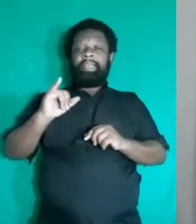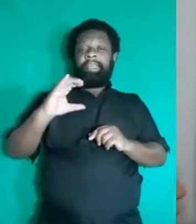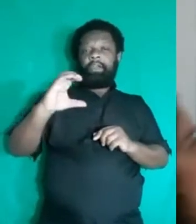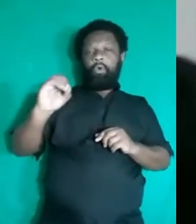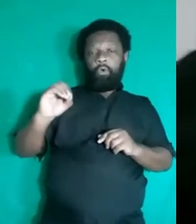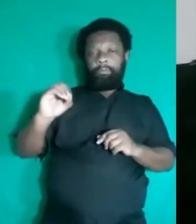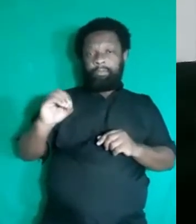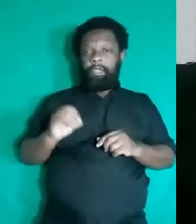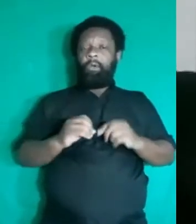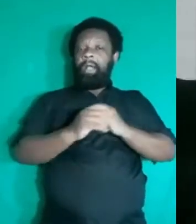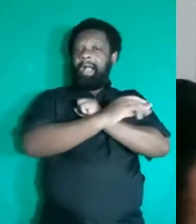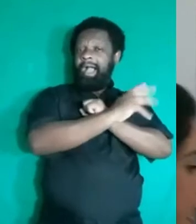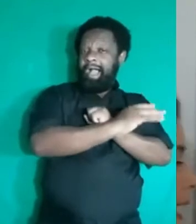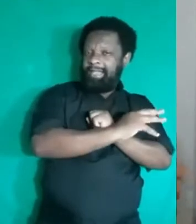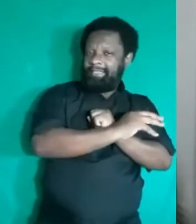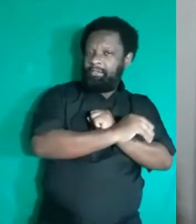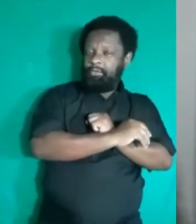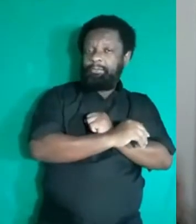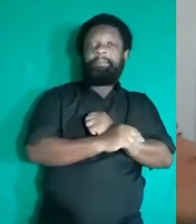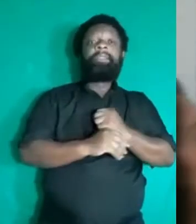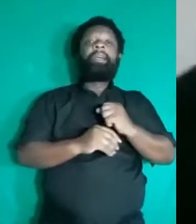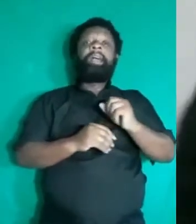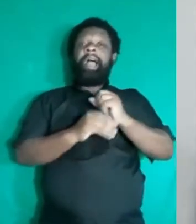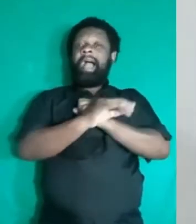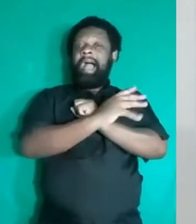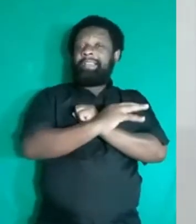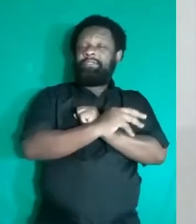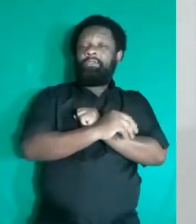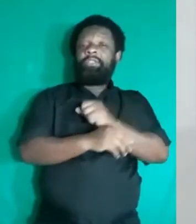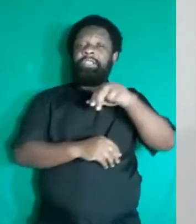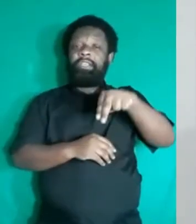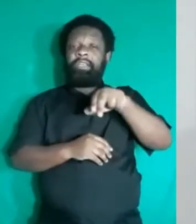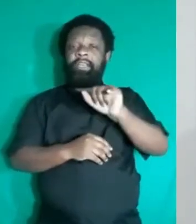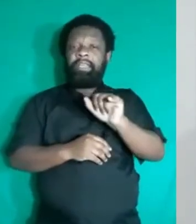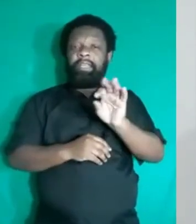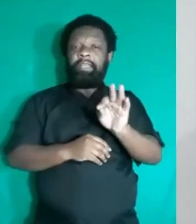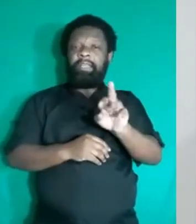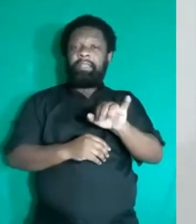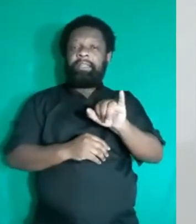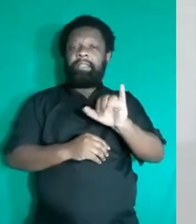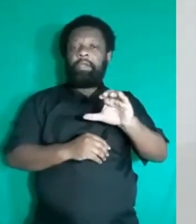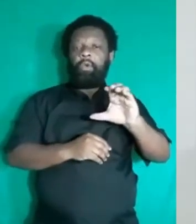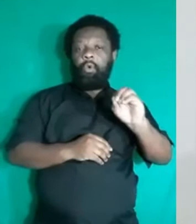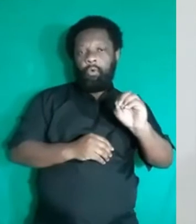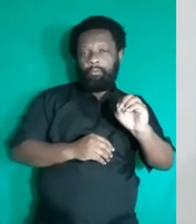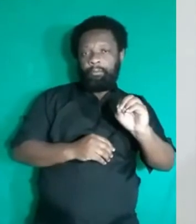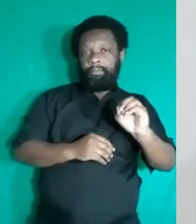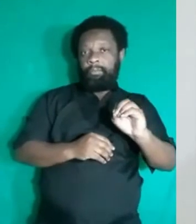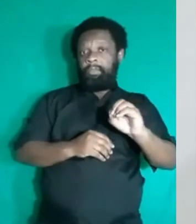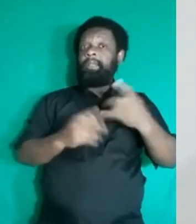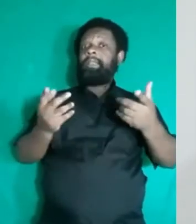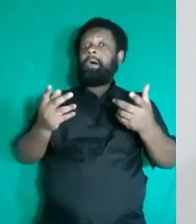elemento. Então, esse daqui vai terminar em ico. Então, esse é o ácido que tem nitrogênio, então ele é o